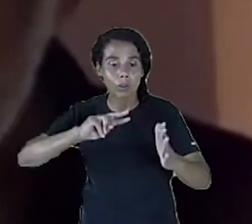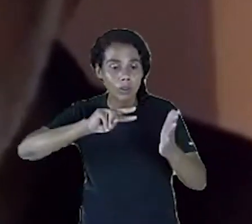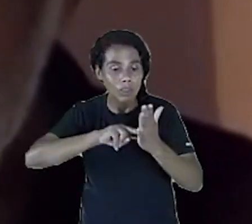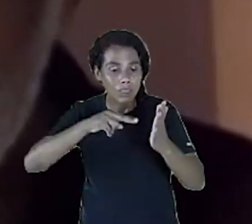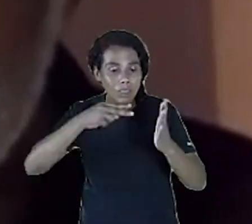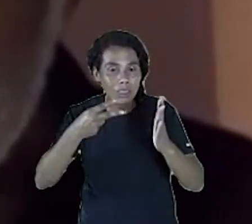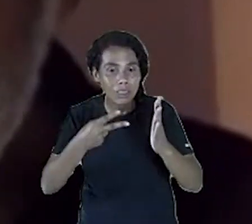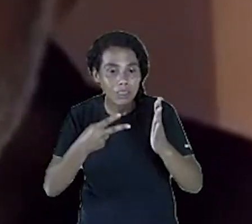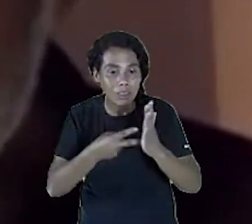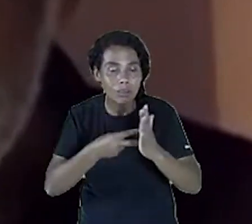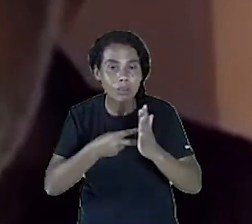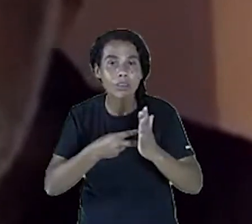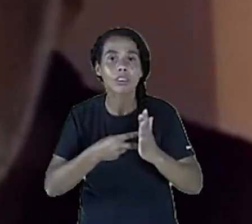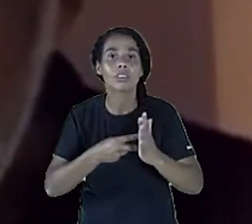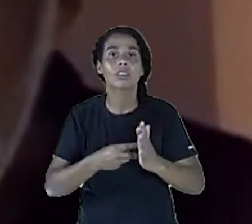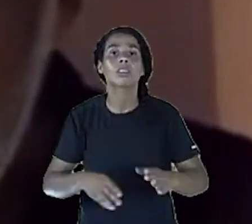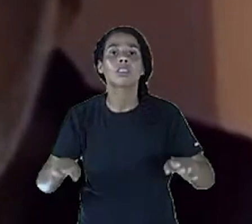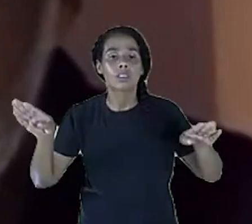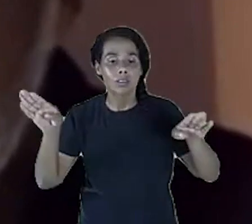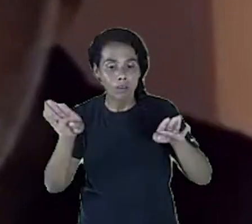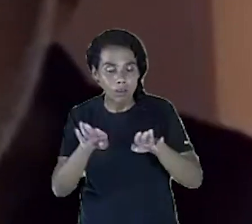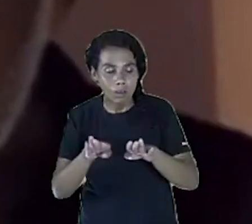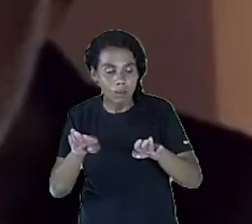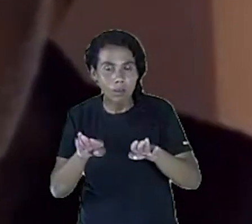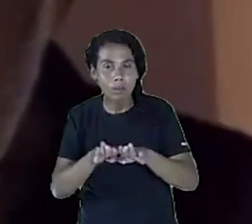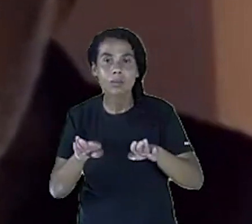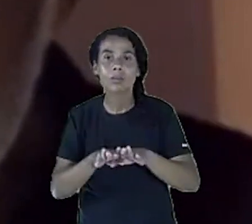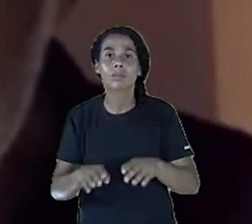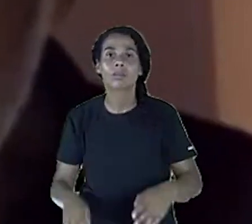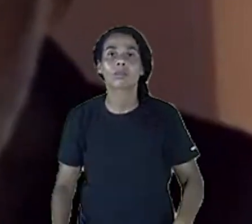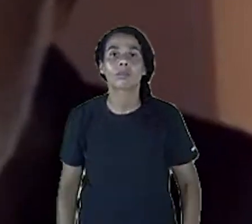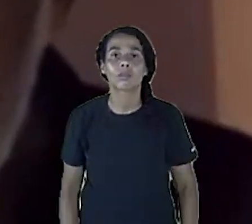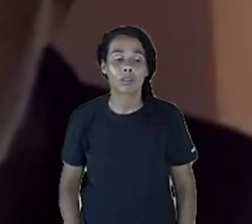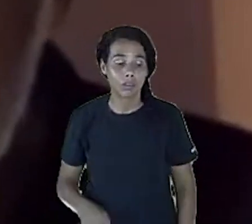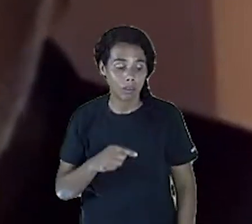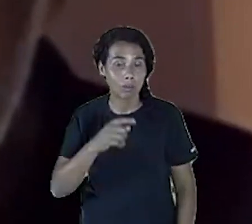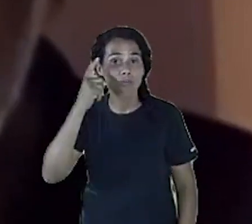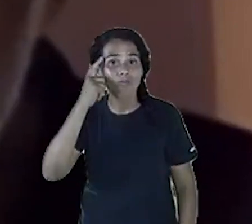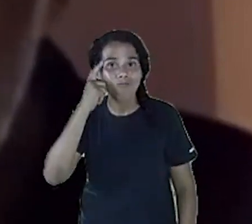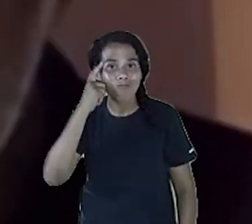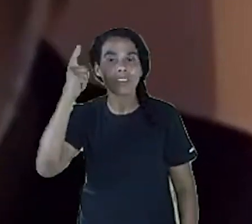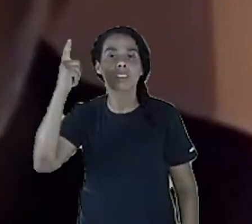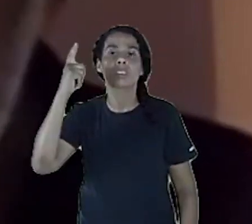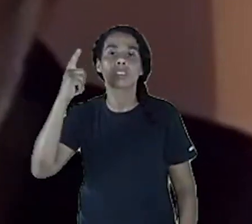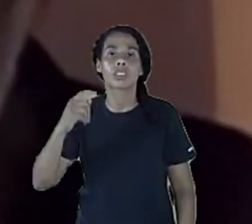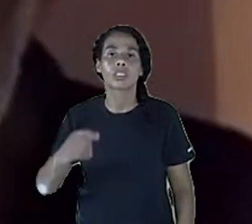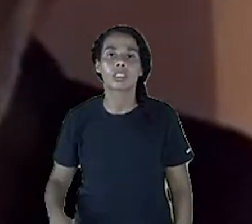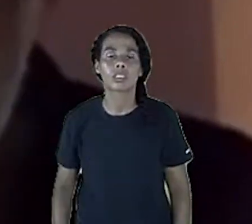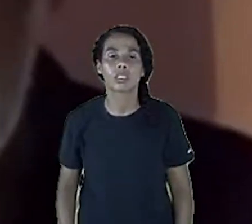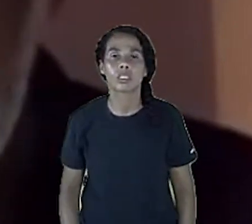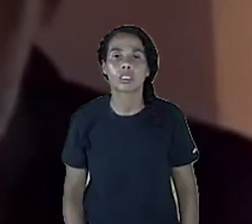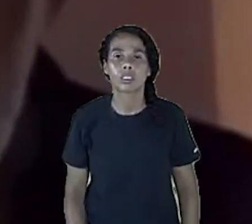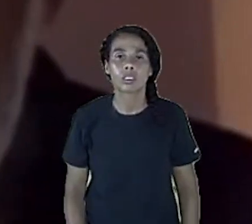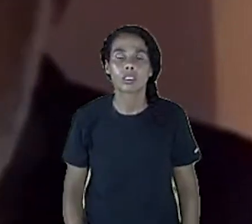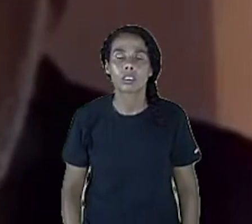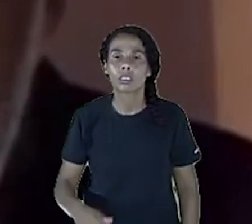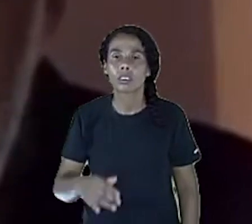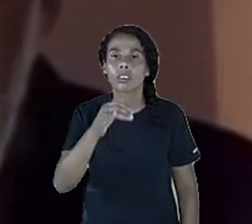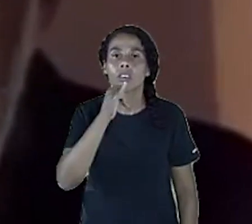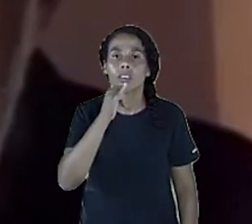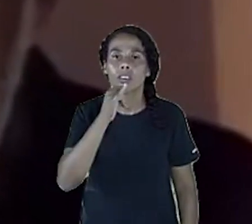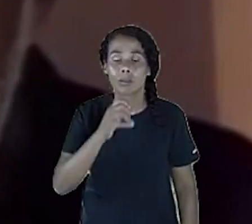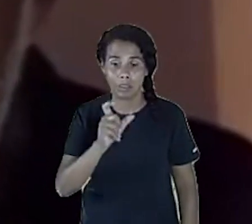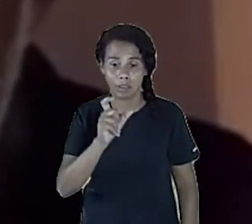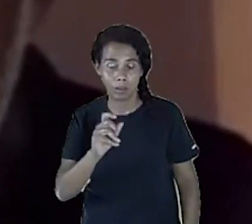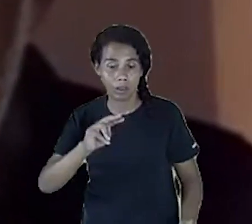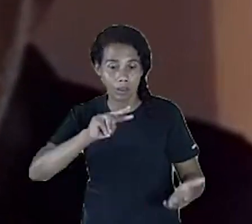significantes daquilo que elas querem dizer. Porque as palavras dizem, mas o que é aquilo que elas querem dizer?